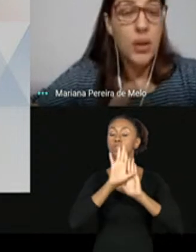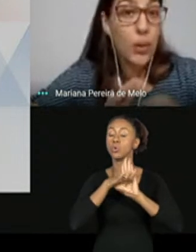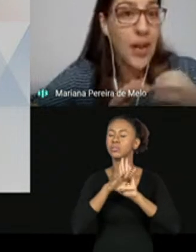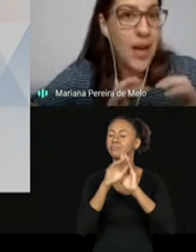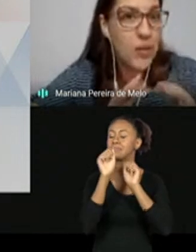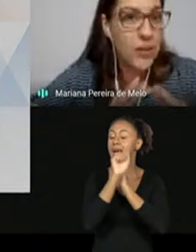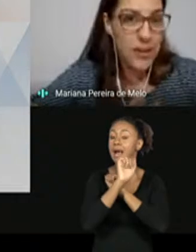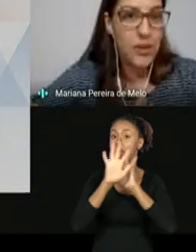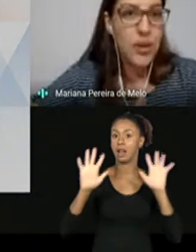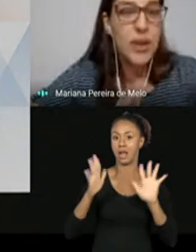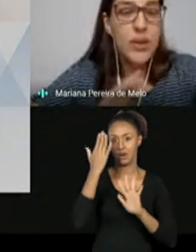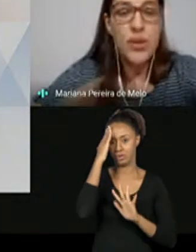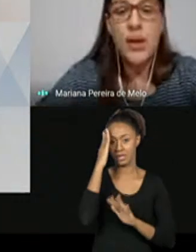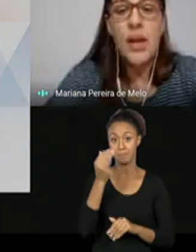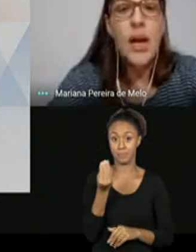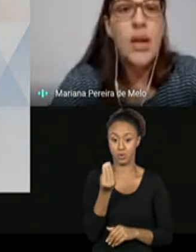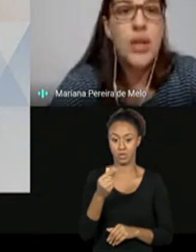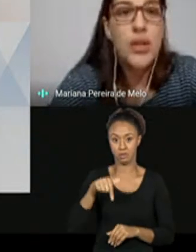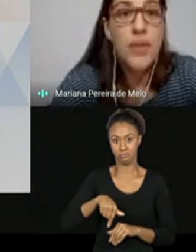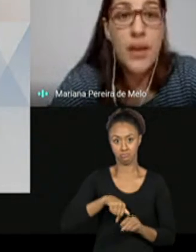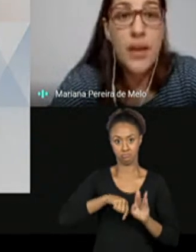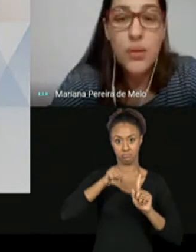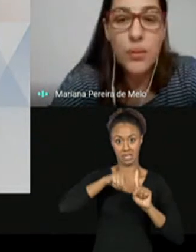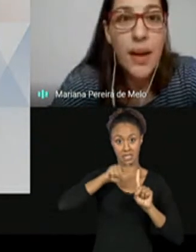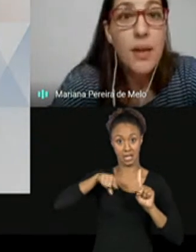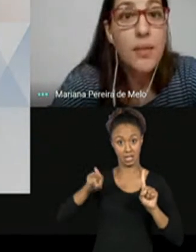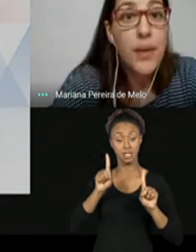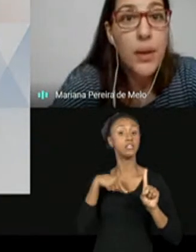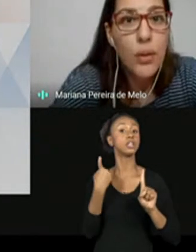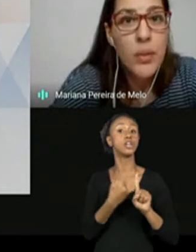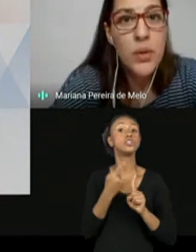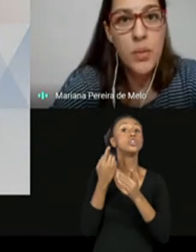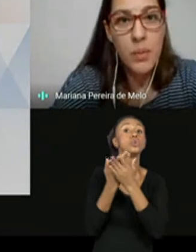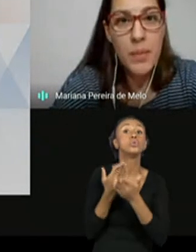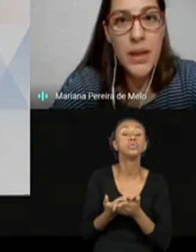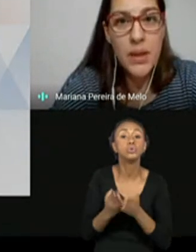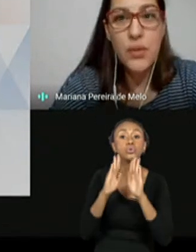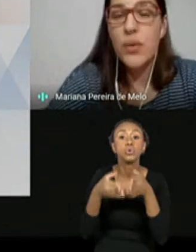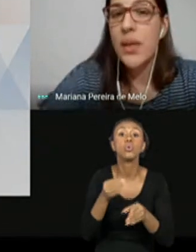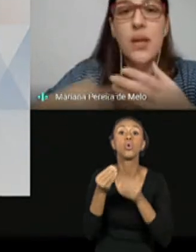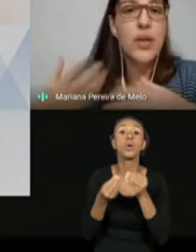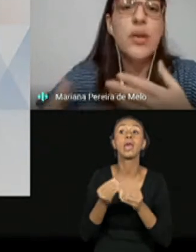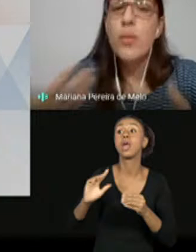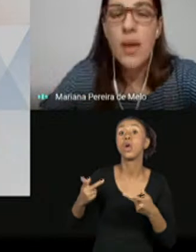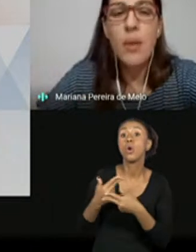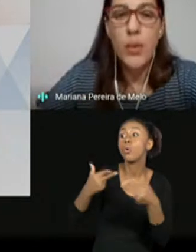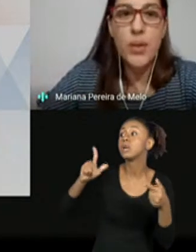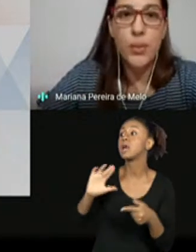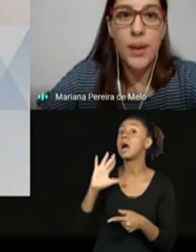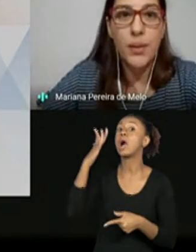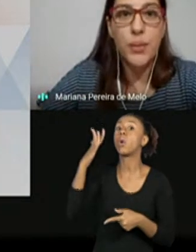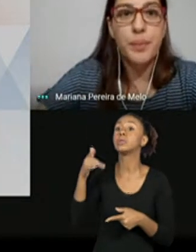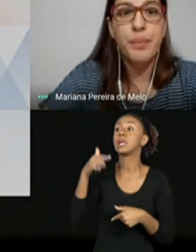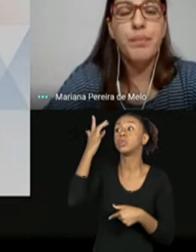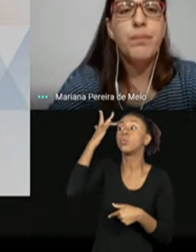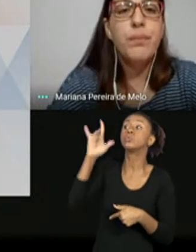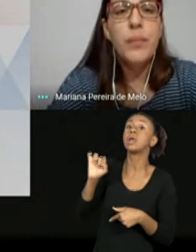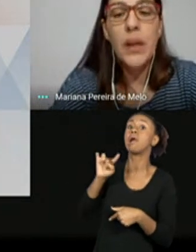gente. No caso da estatística, a gente vai estudar fenômenos probabilísticos, em que a gente não sabe o